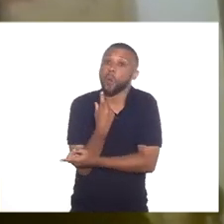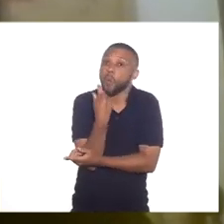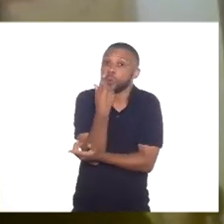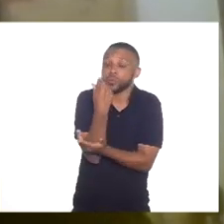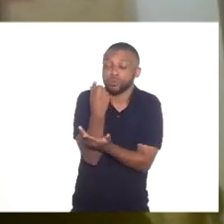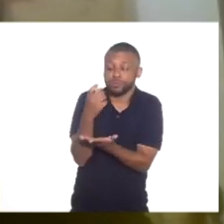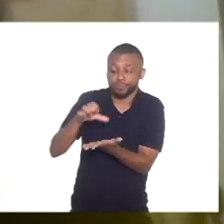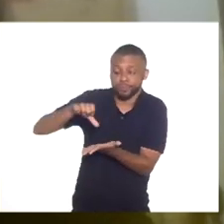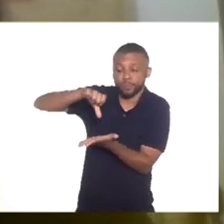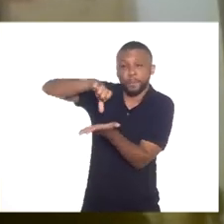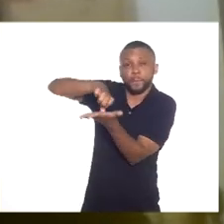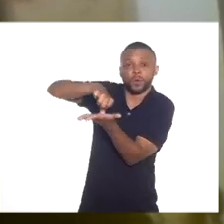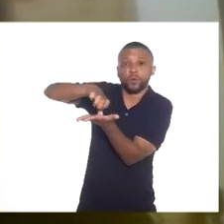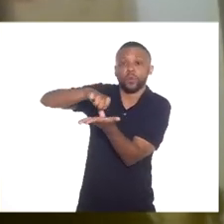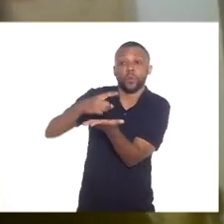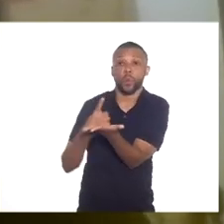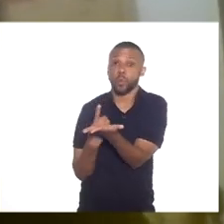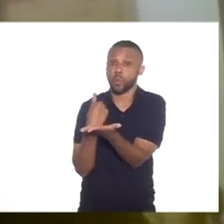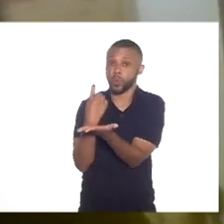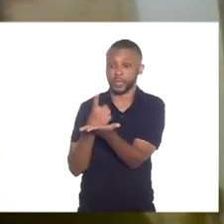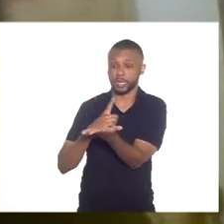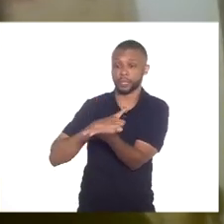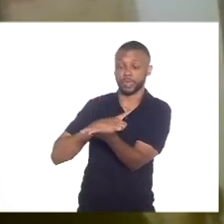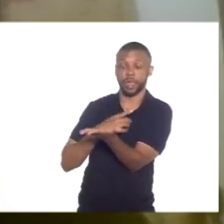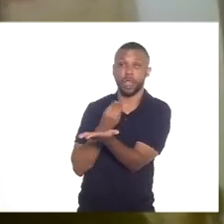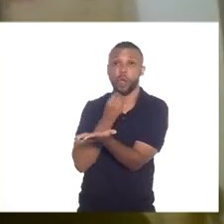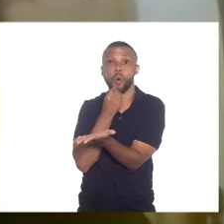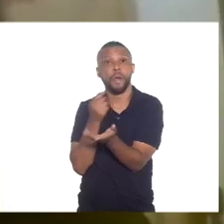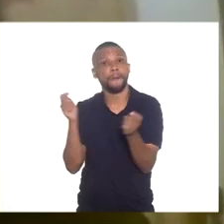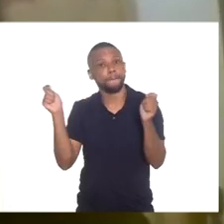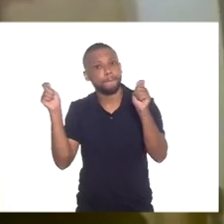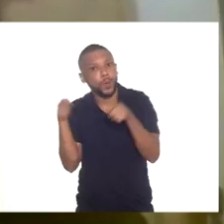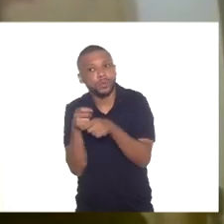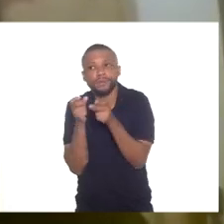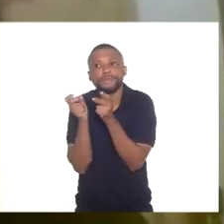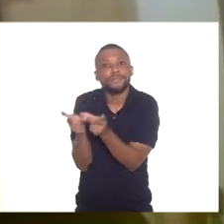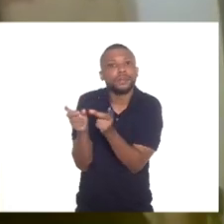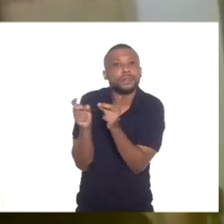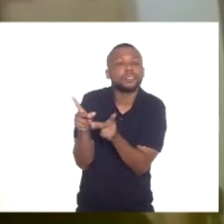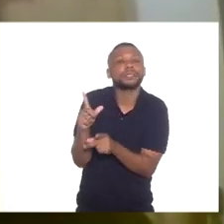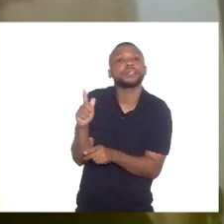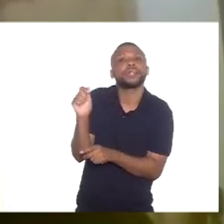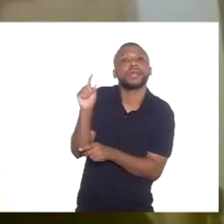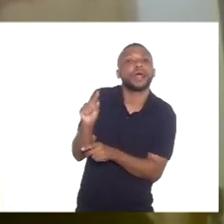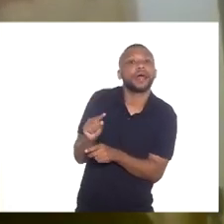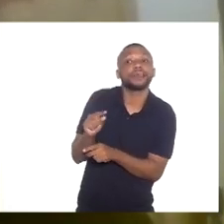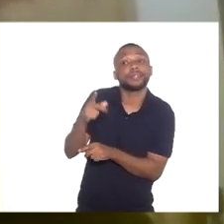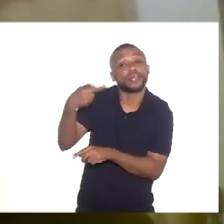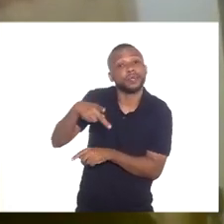agente ser o único detentor da possibilidade de venda de gás no país. Né?